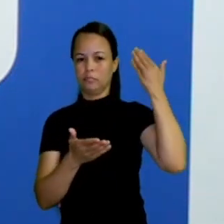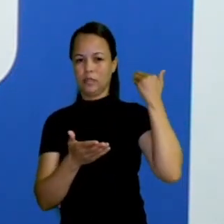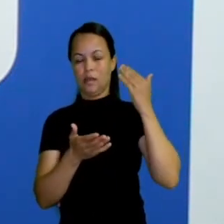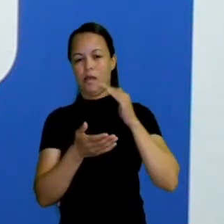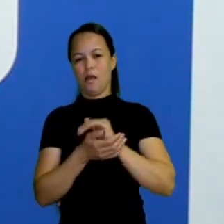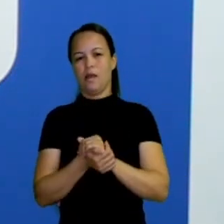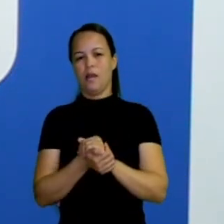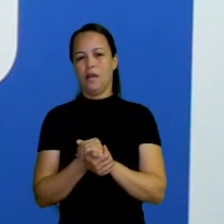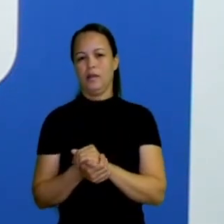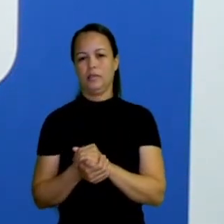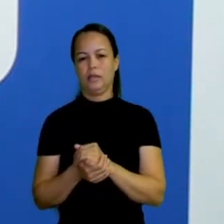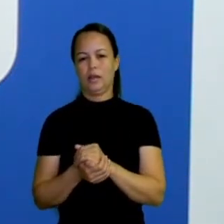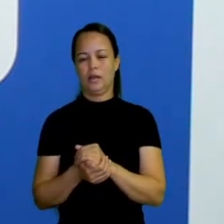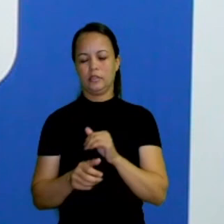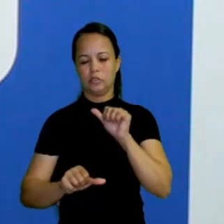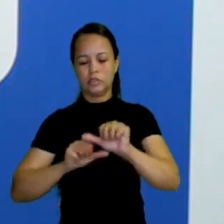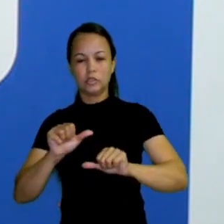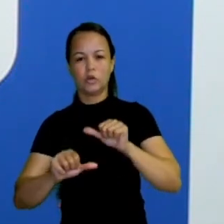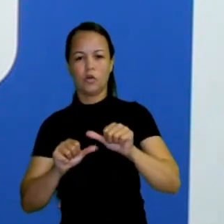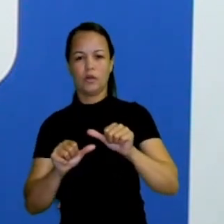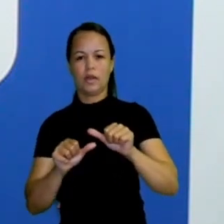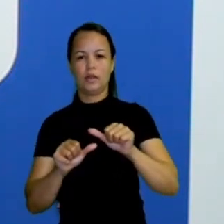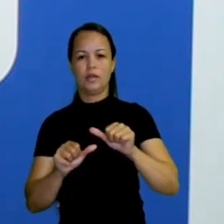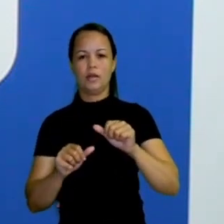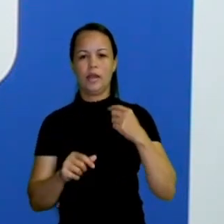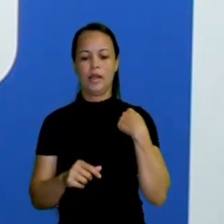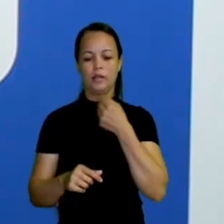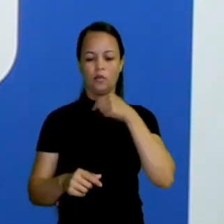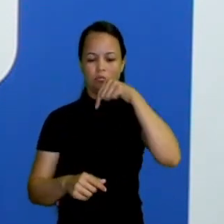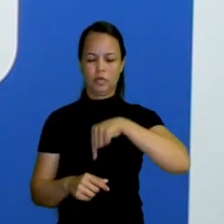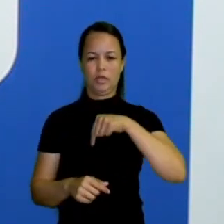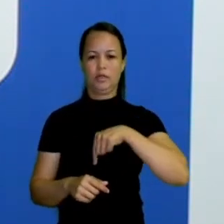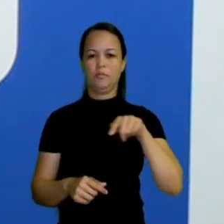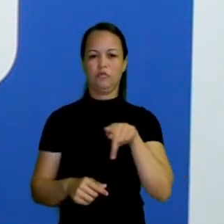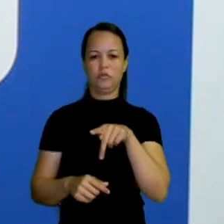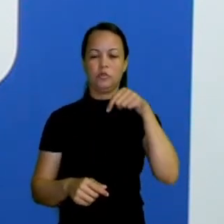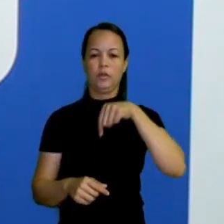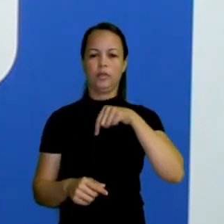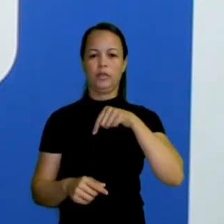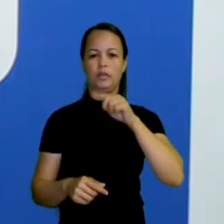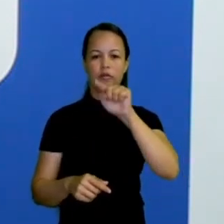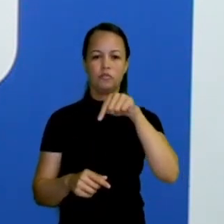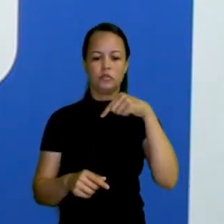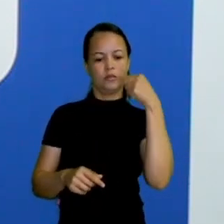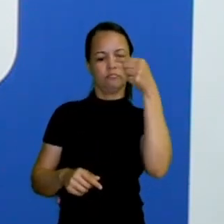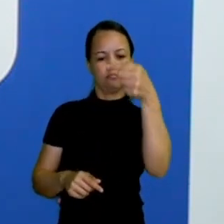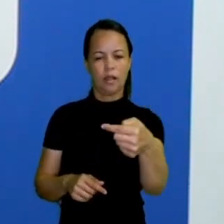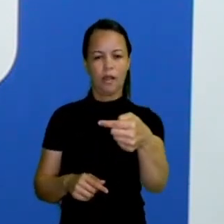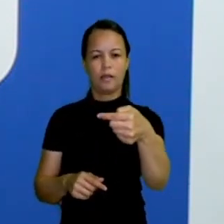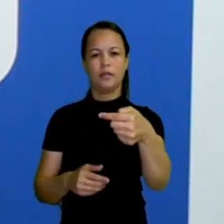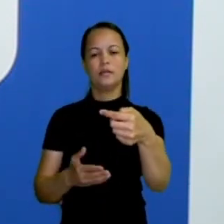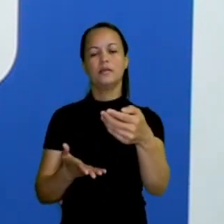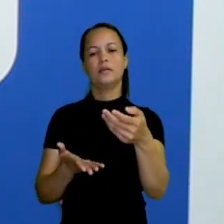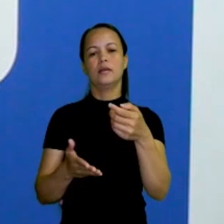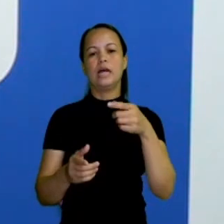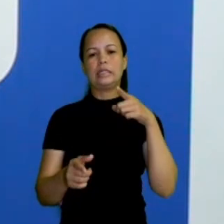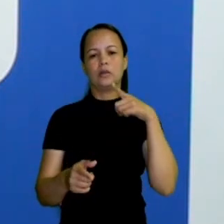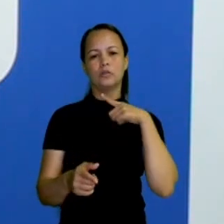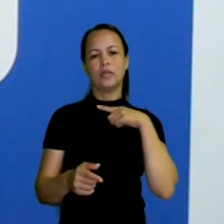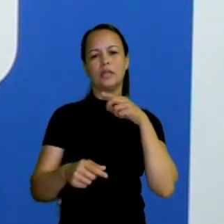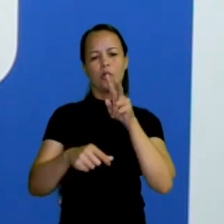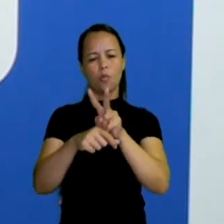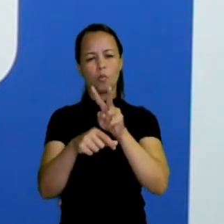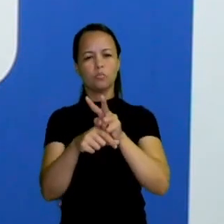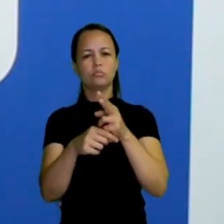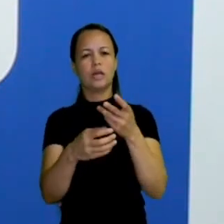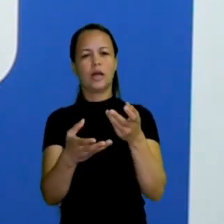ocorrendo dessa maneira. É a gente daqui do lado de cá e vocês do outro lado. Então, a gente também precisa ter esse cuidado de